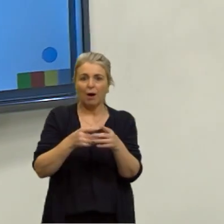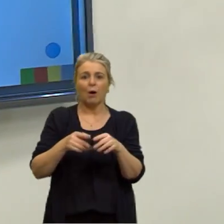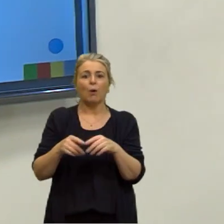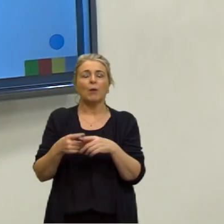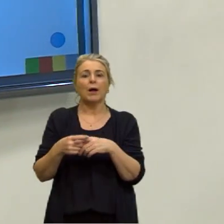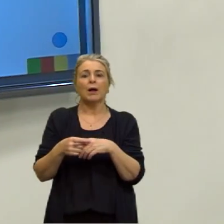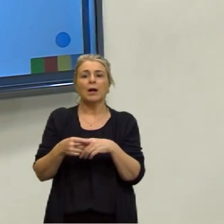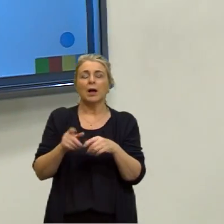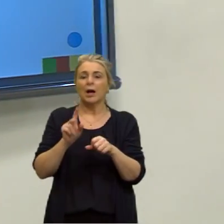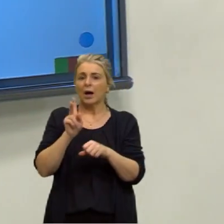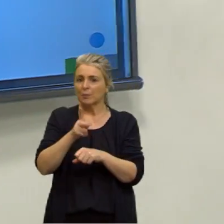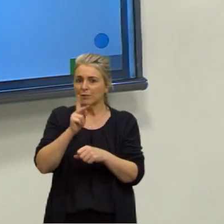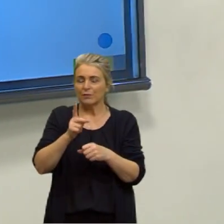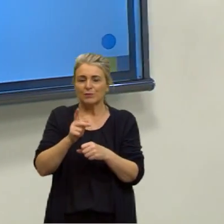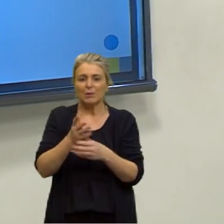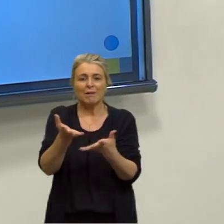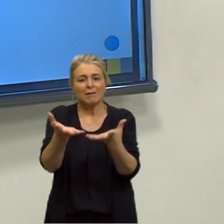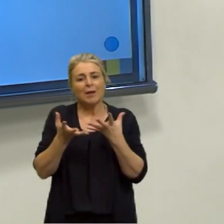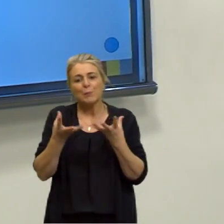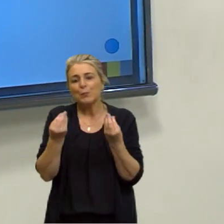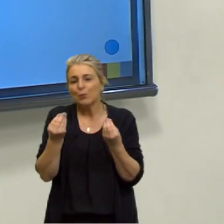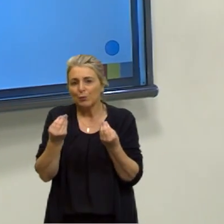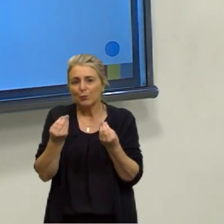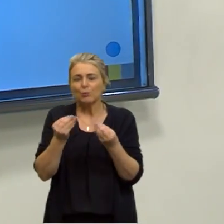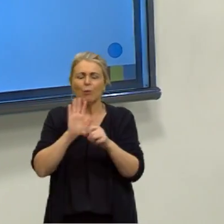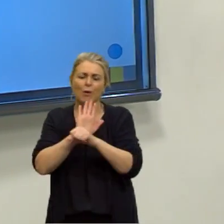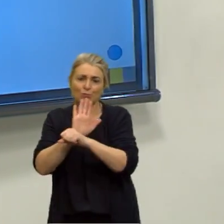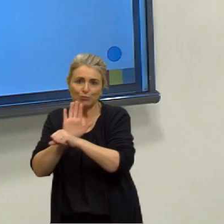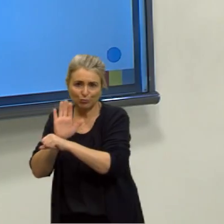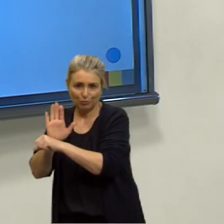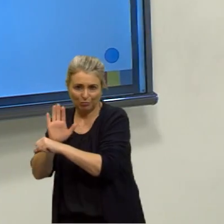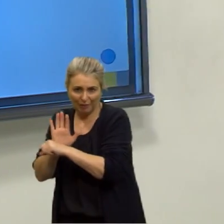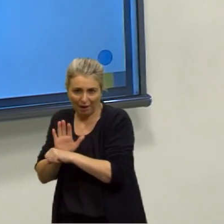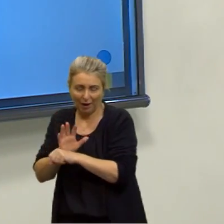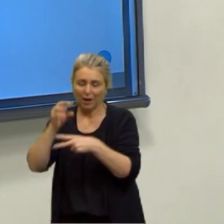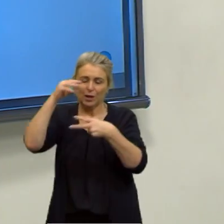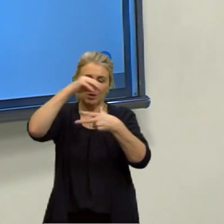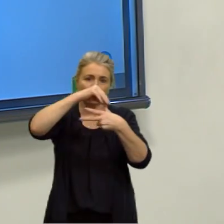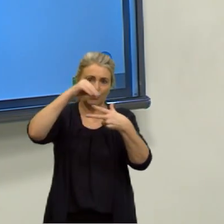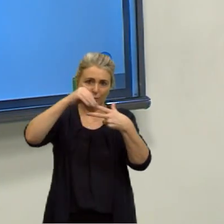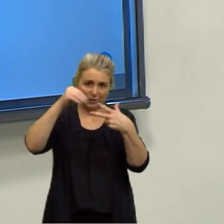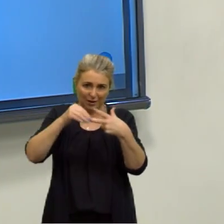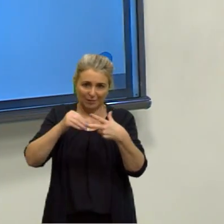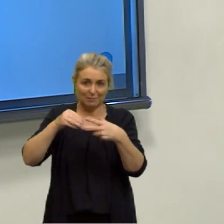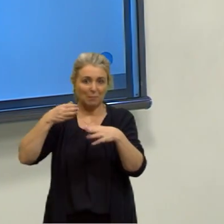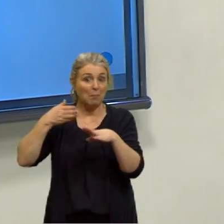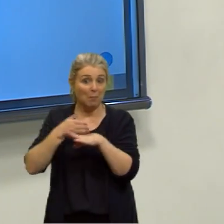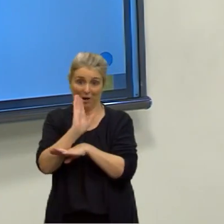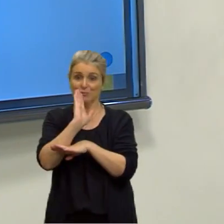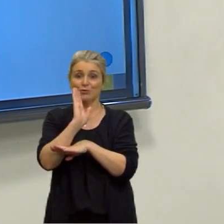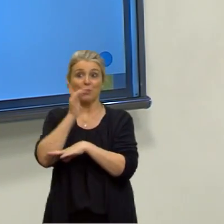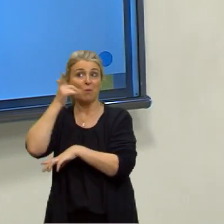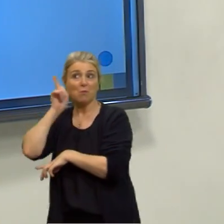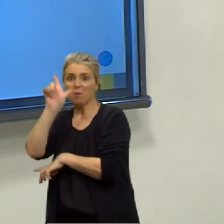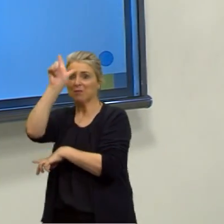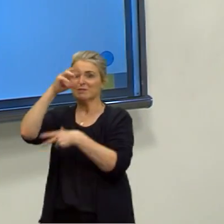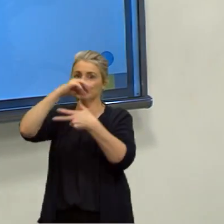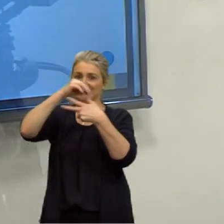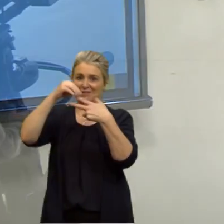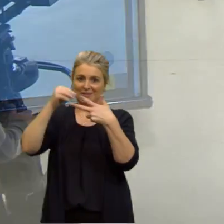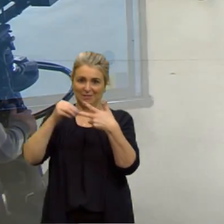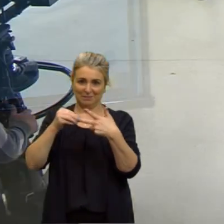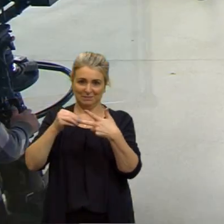tem dado e eu espero de coração poder ajudar vocês nessa jornada e partiu passar era isso pessoal até a